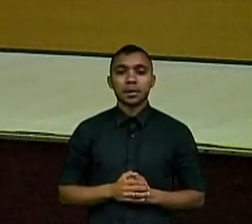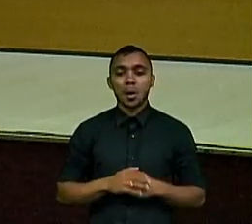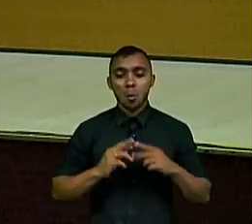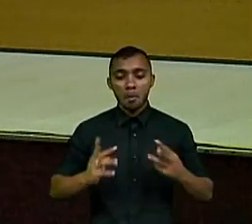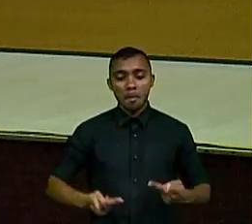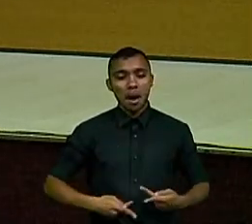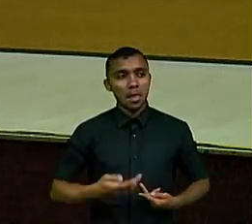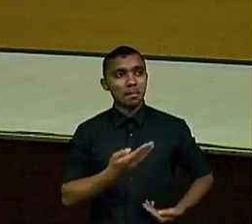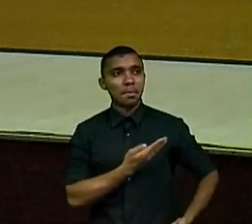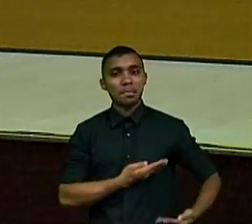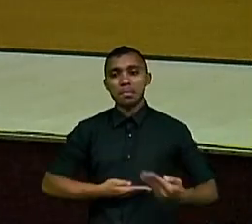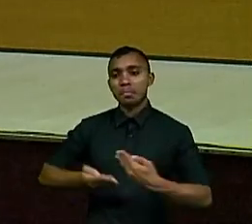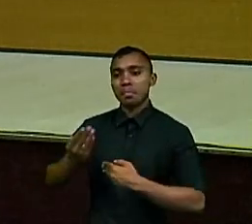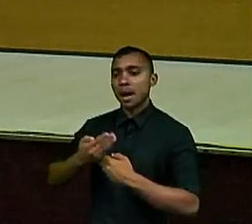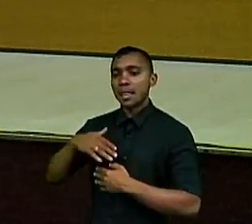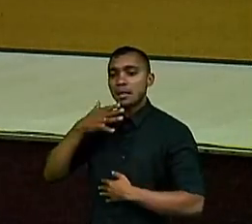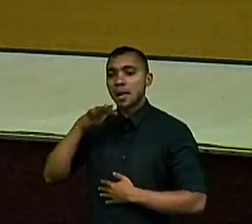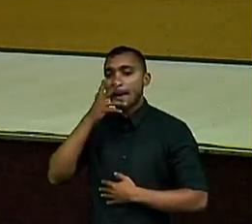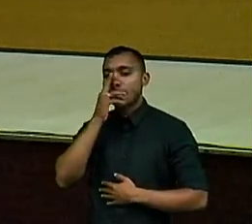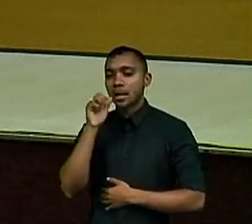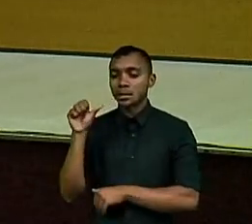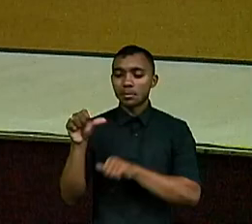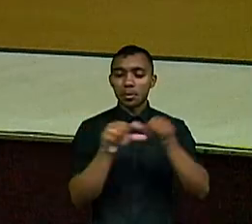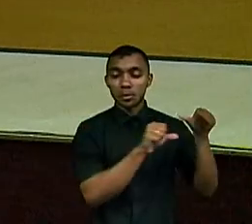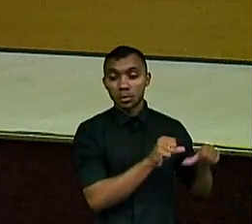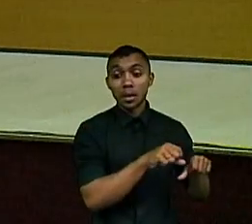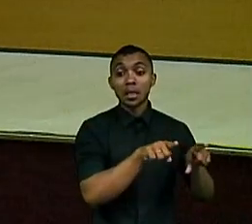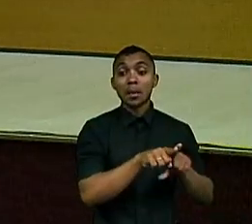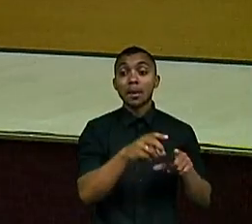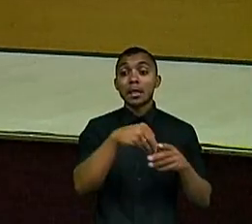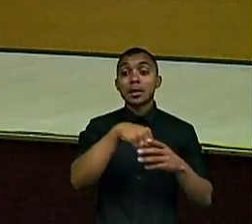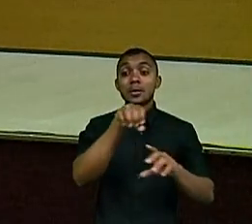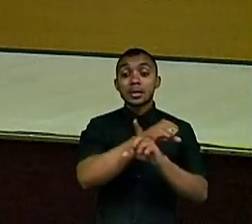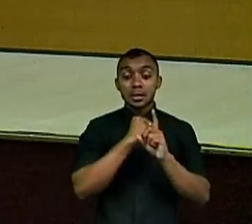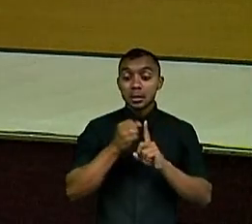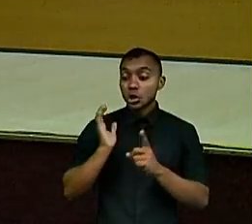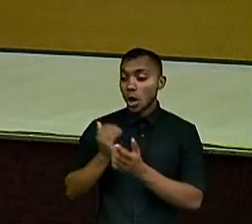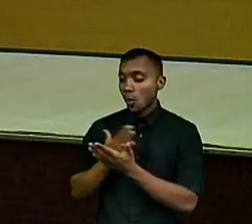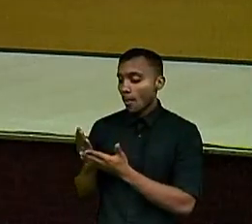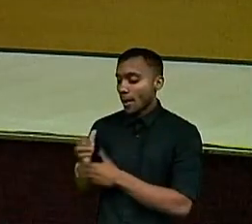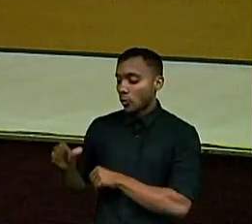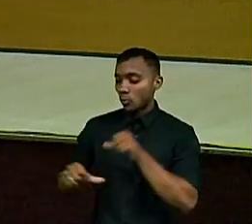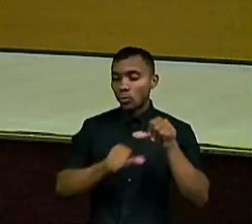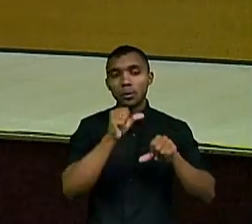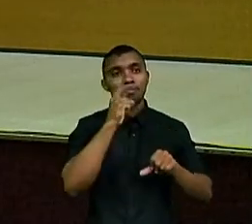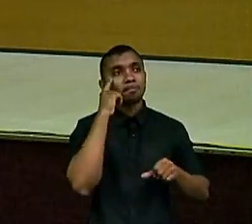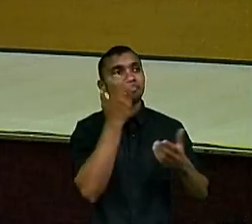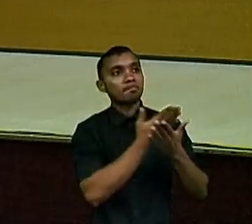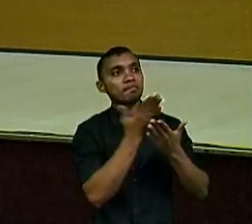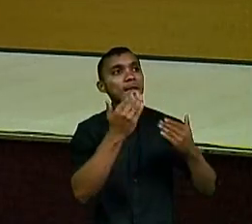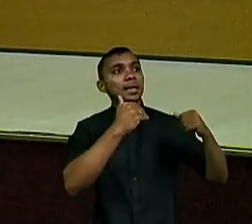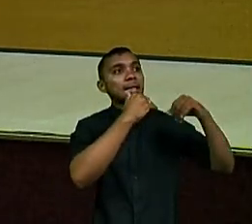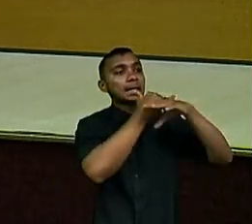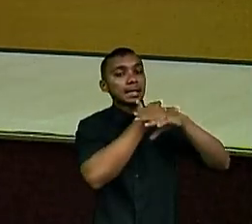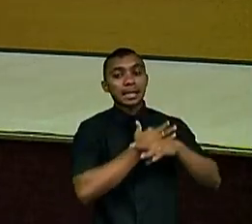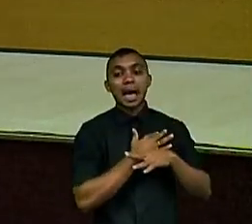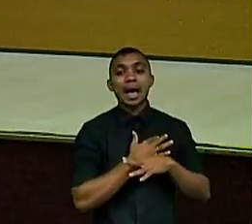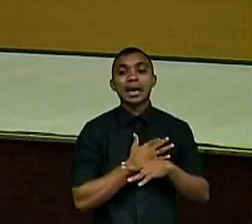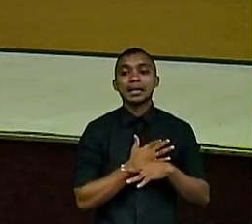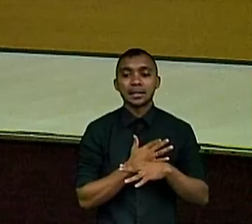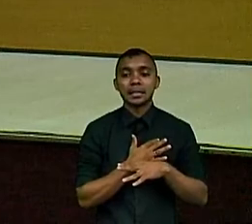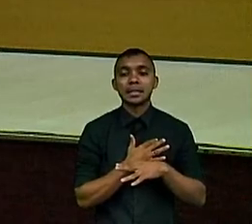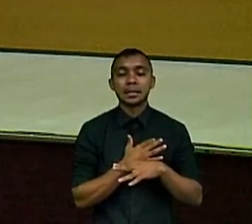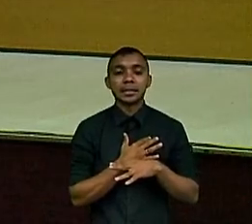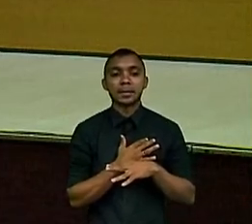a relação política muda a sociedade muda pela primeira vez as cidades a população urbana vai